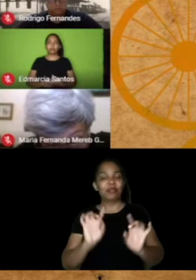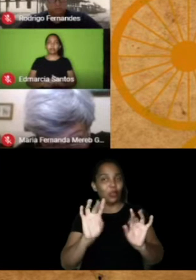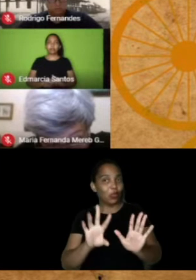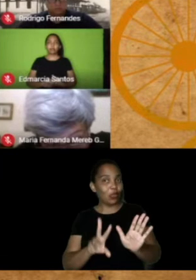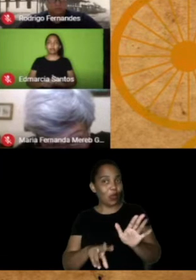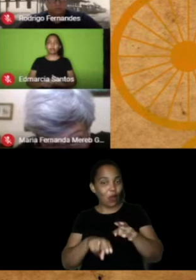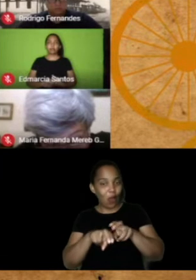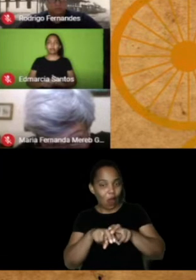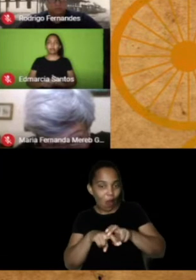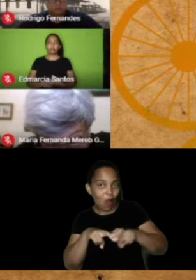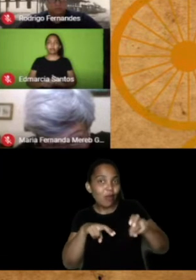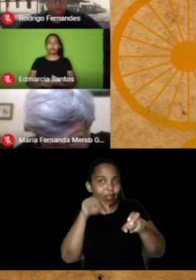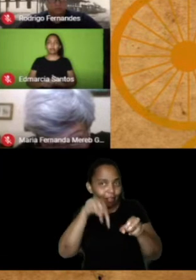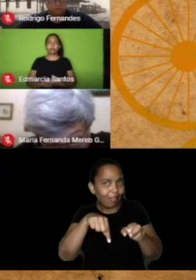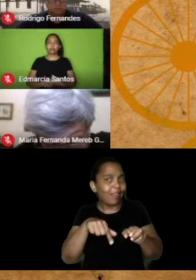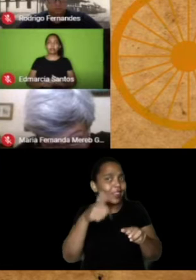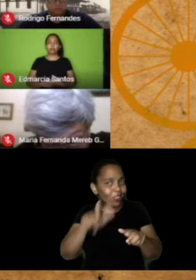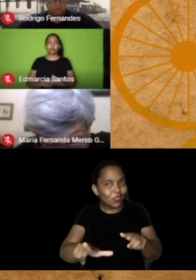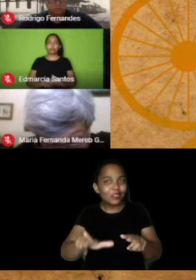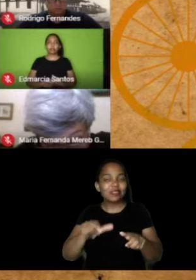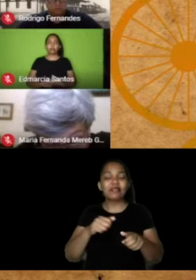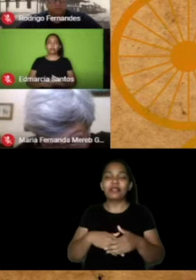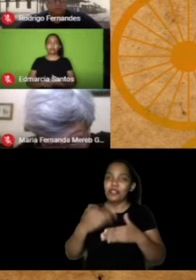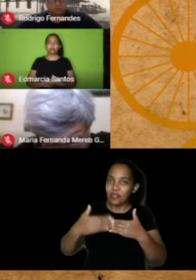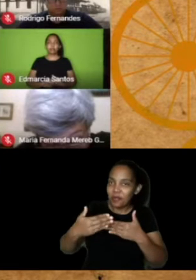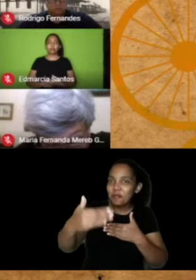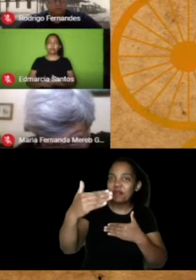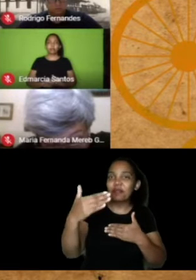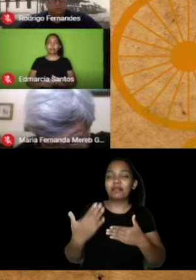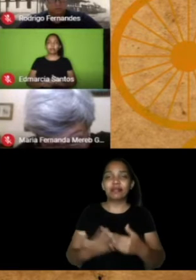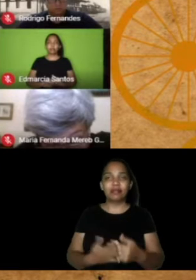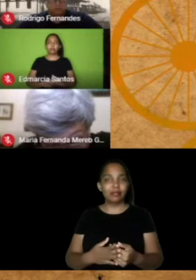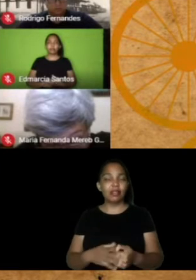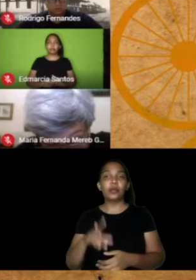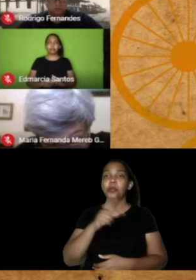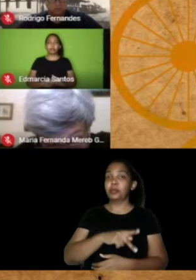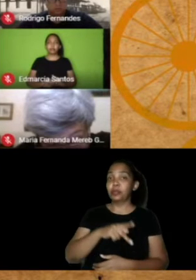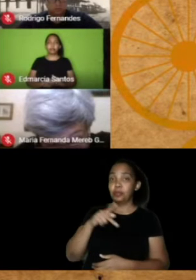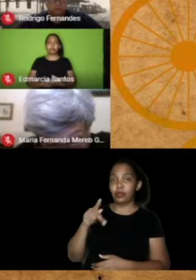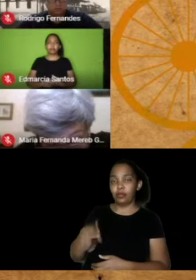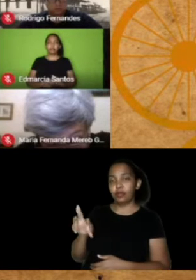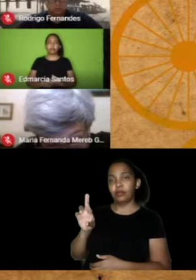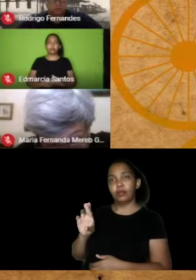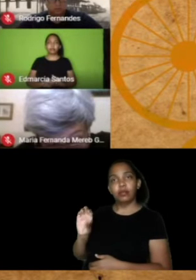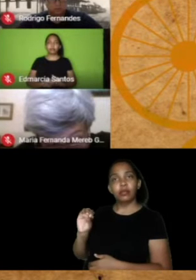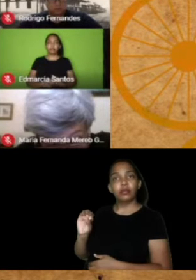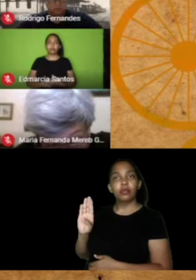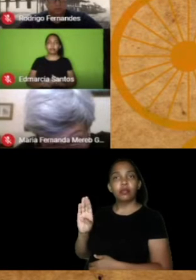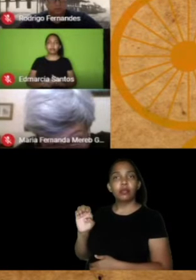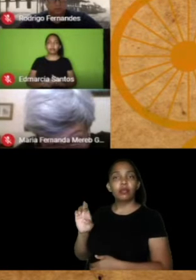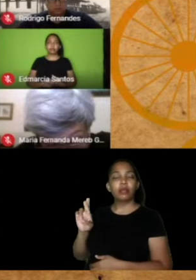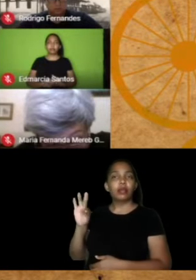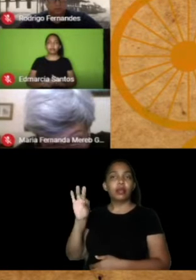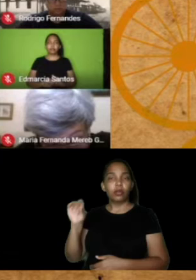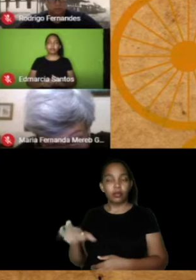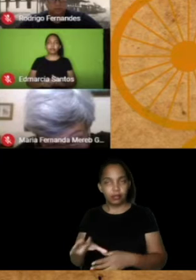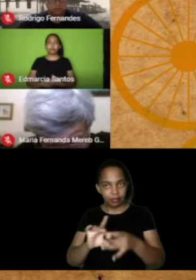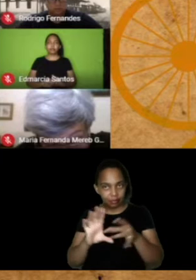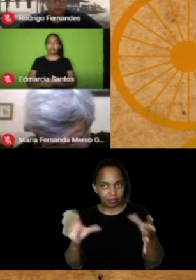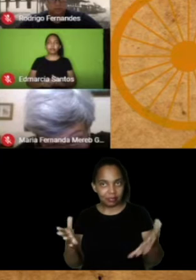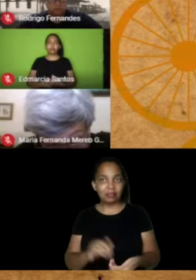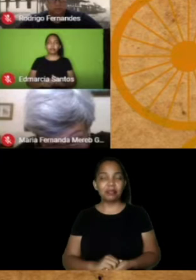Revolução Industrial, essas ferrovias chegam no Brasil já no final do Segundo Império ali, né?